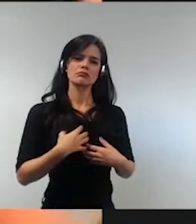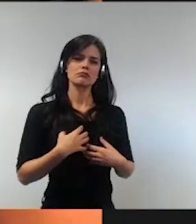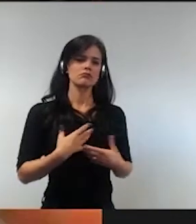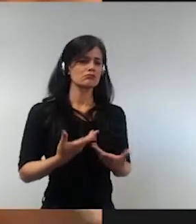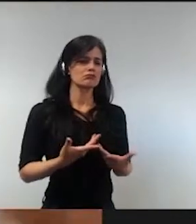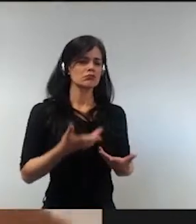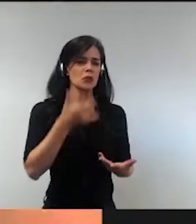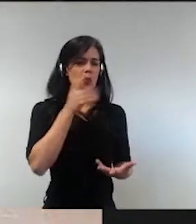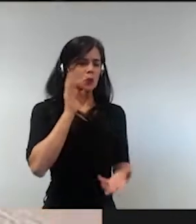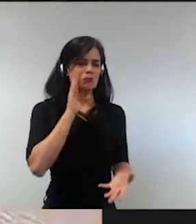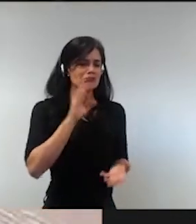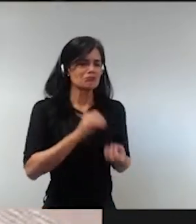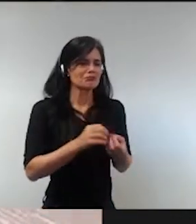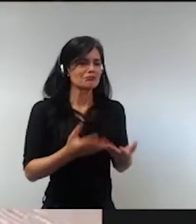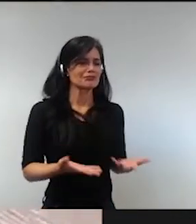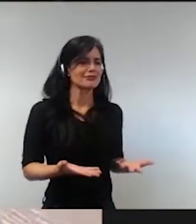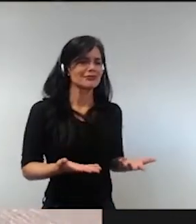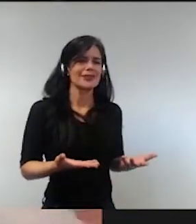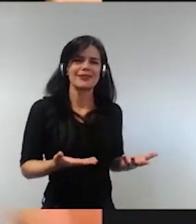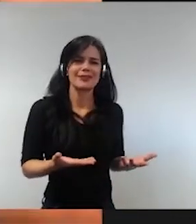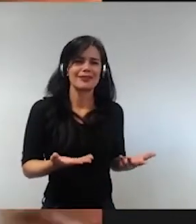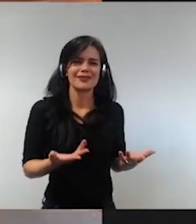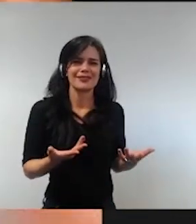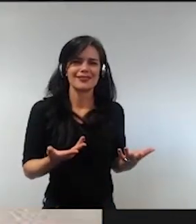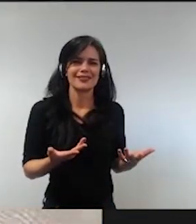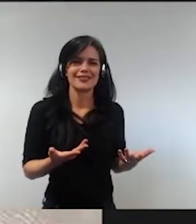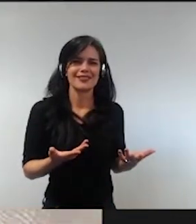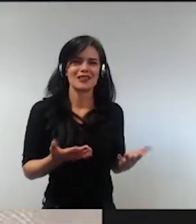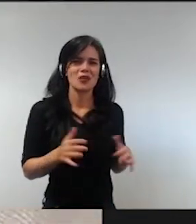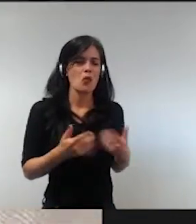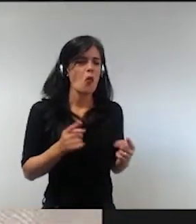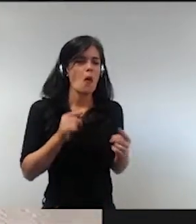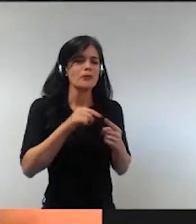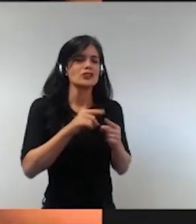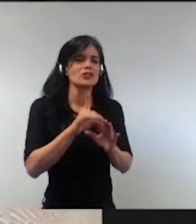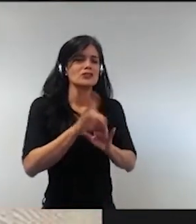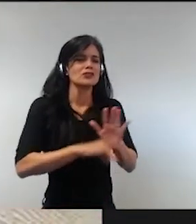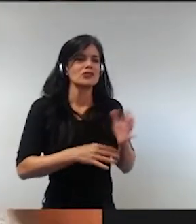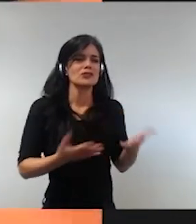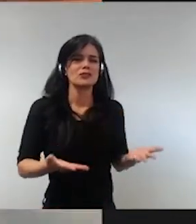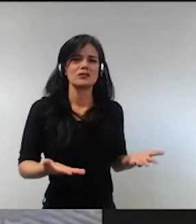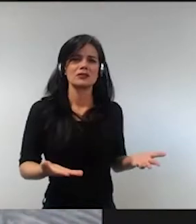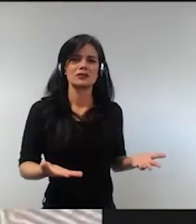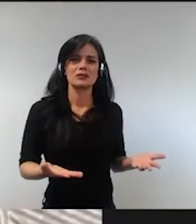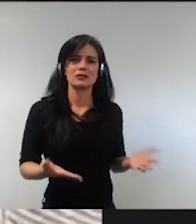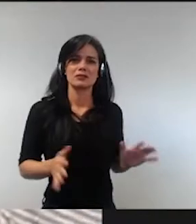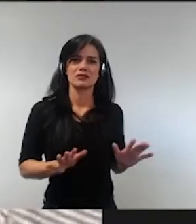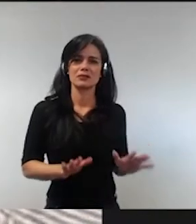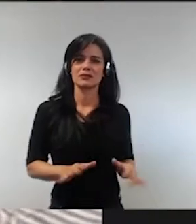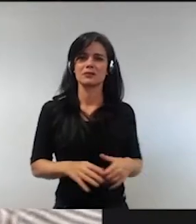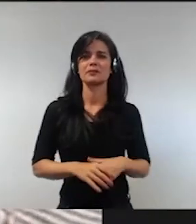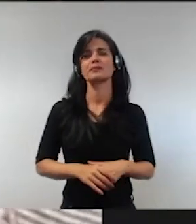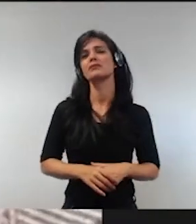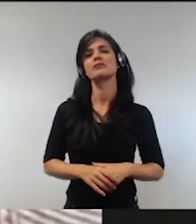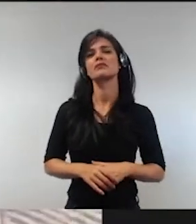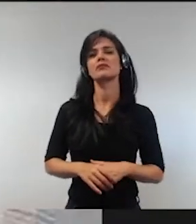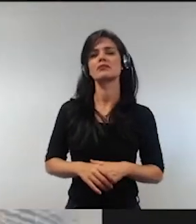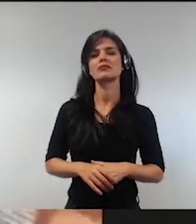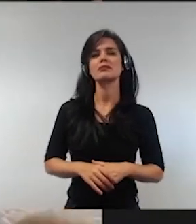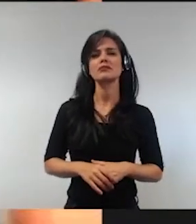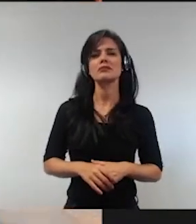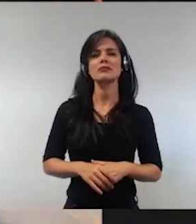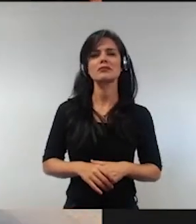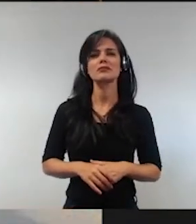não consegue ainda entender, mas o objetivo de Swift, via Gulliver e via o Cavalo